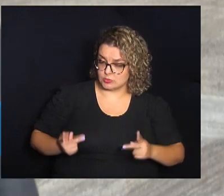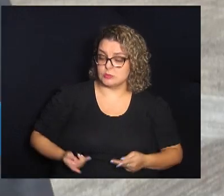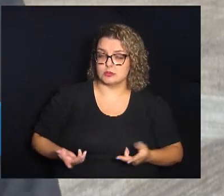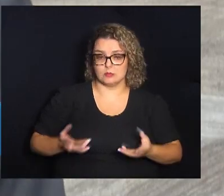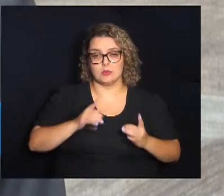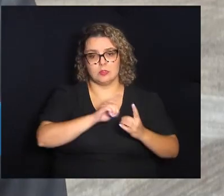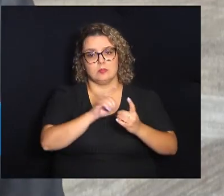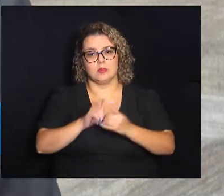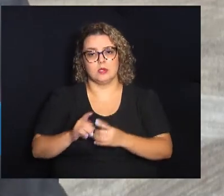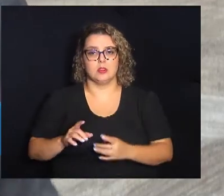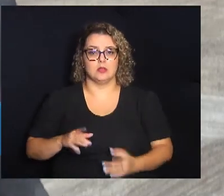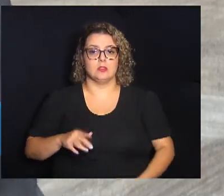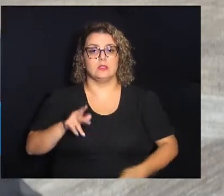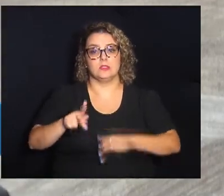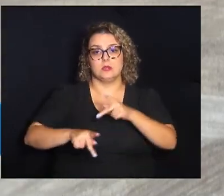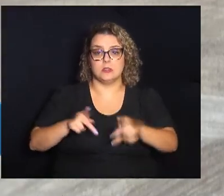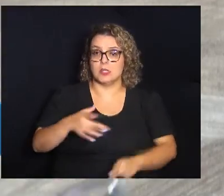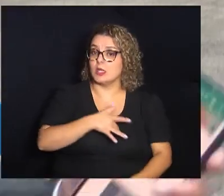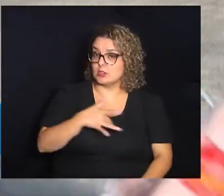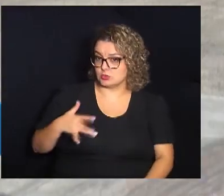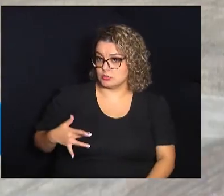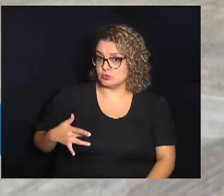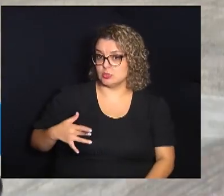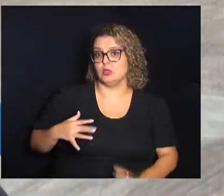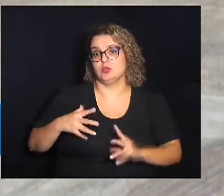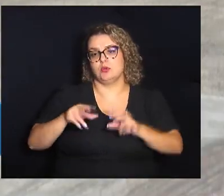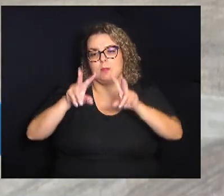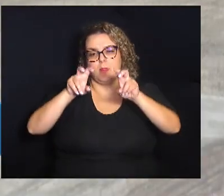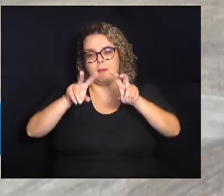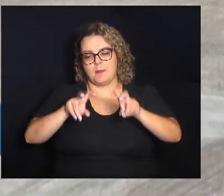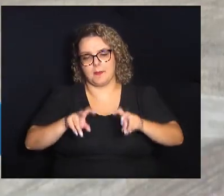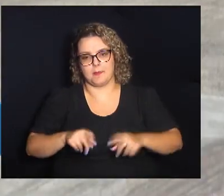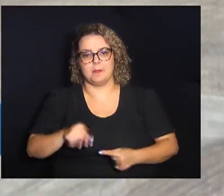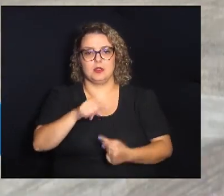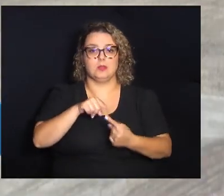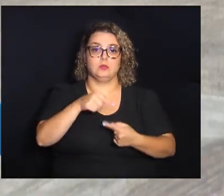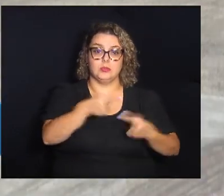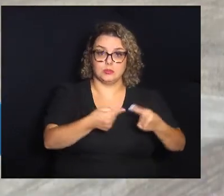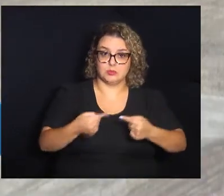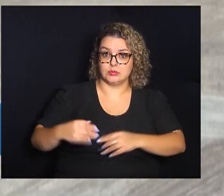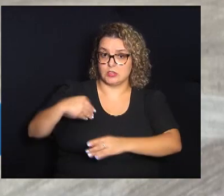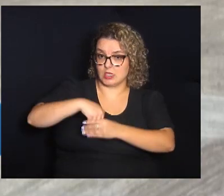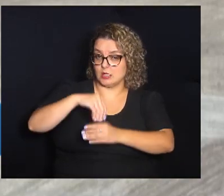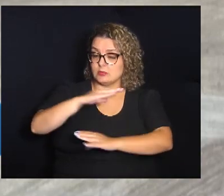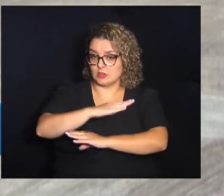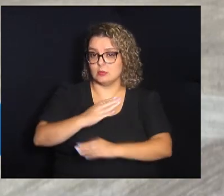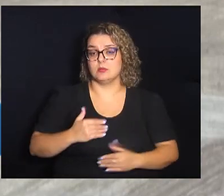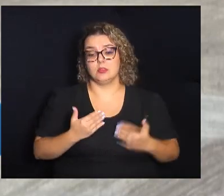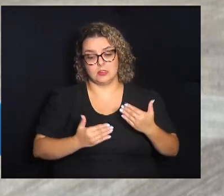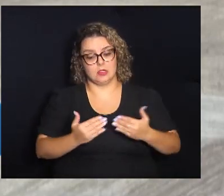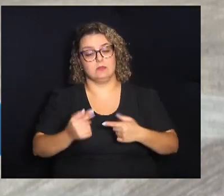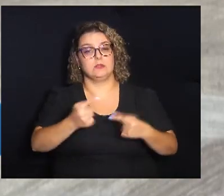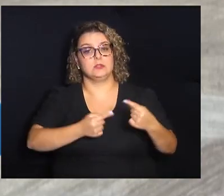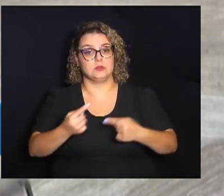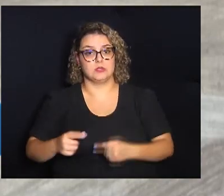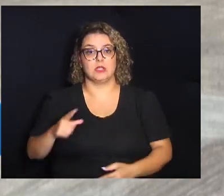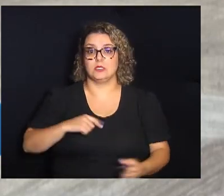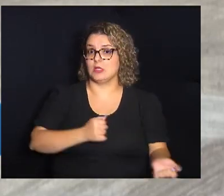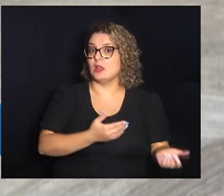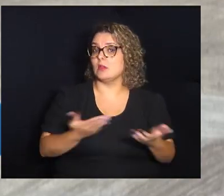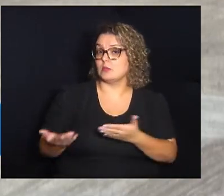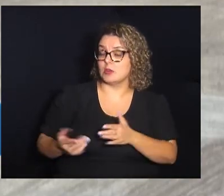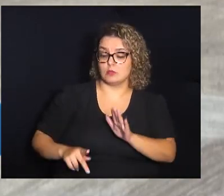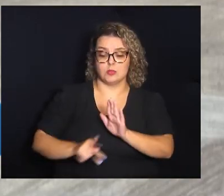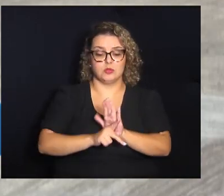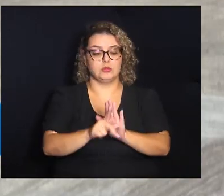atenção da saúde da população. Esses temas todos têm sido objeto de debate na Câmara. E a partir desse debate, a Câmara tem apresentado projetos